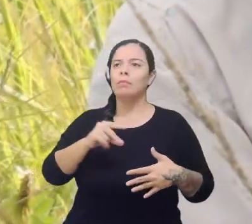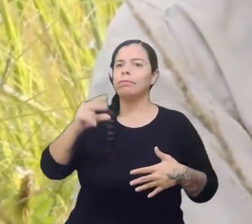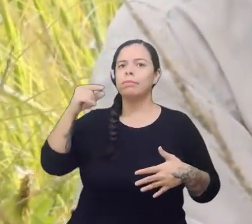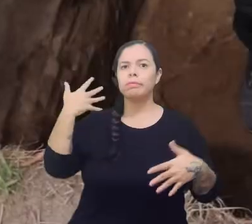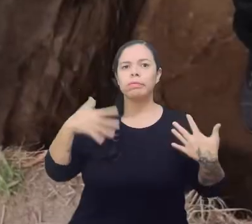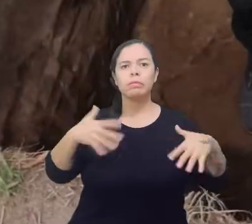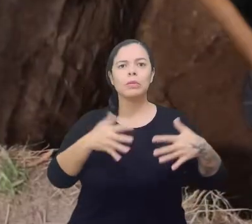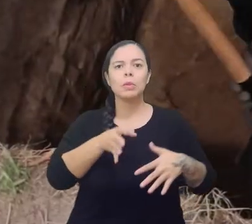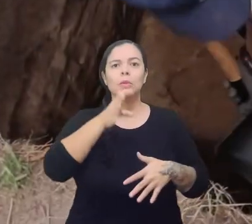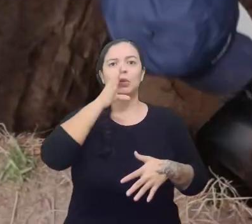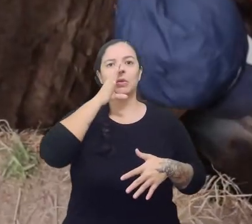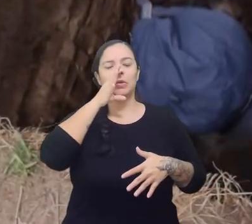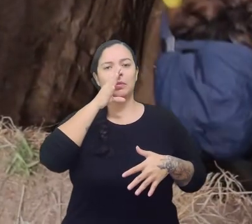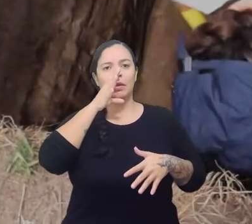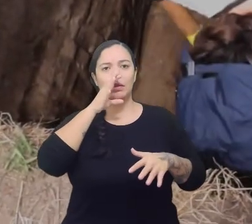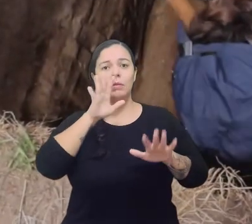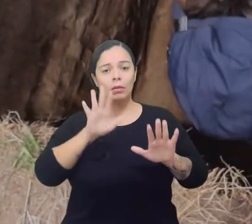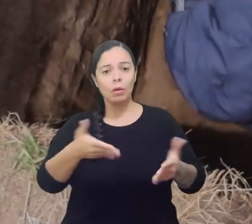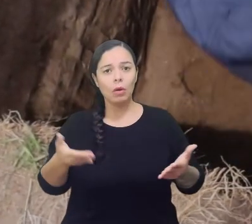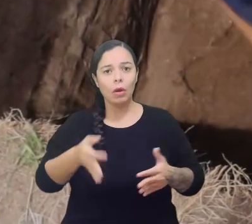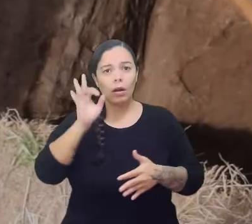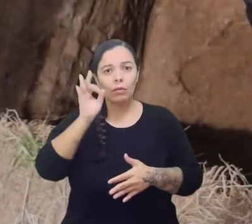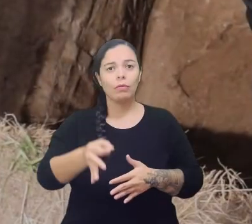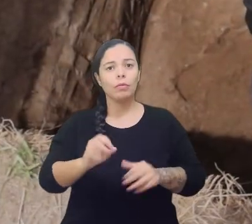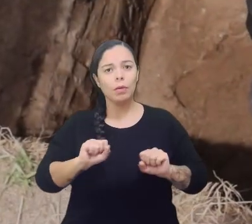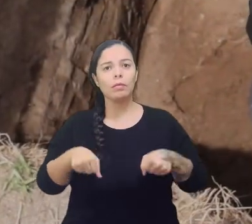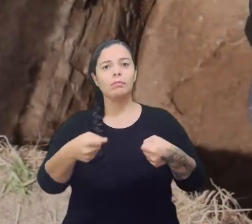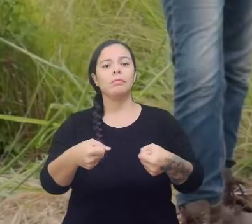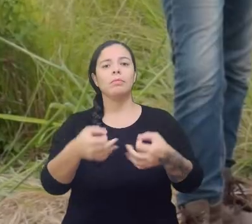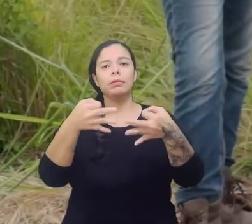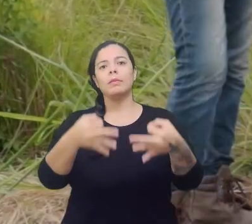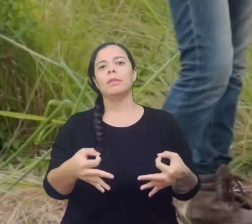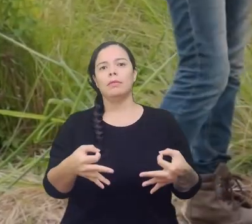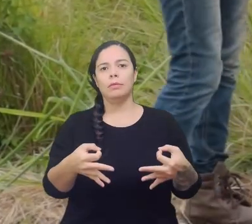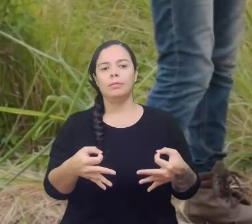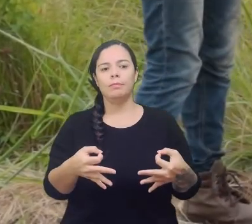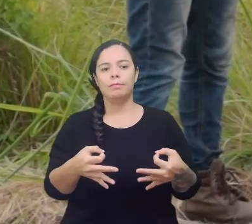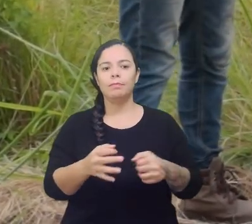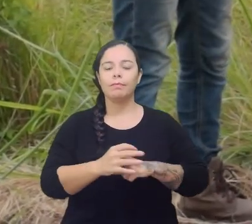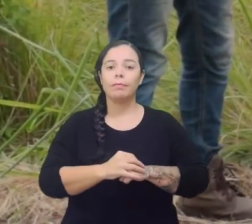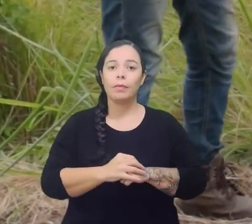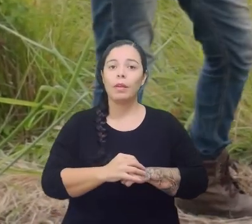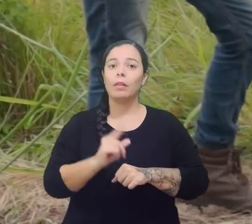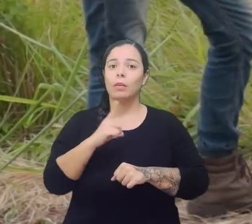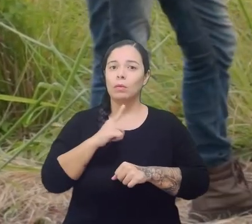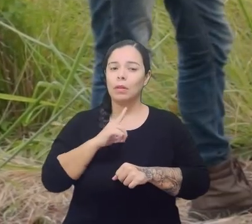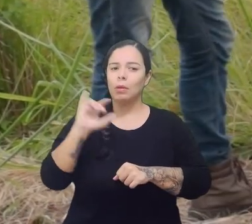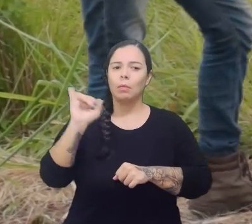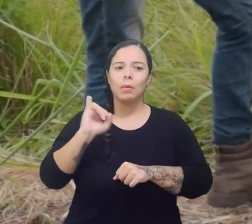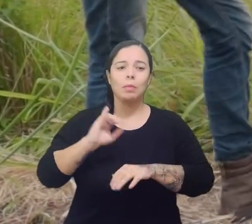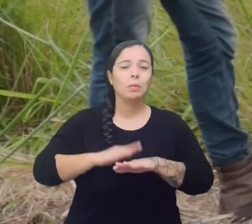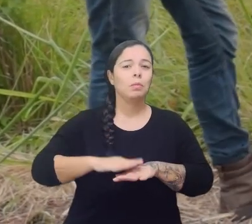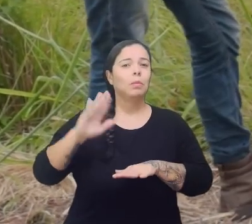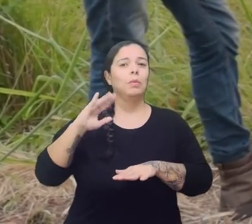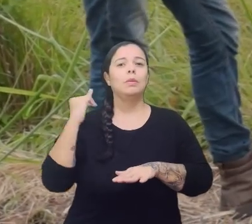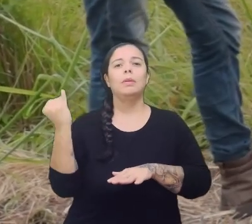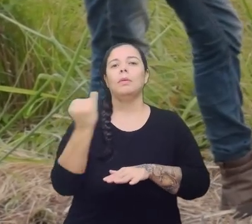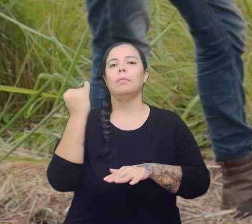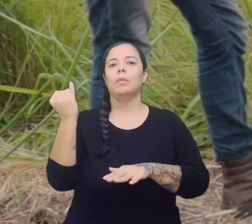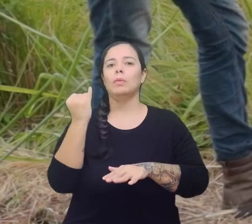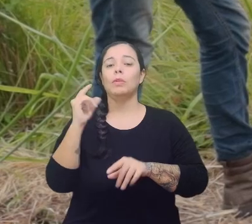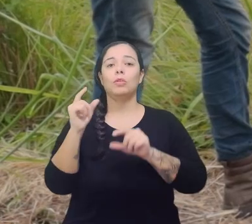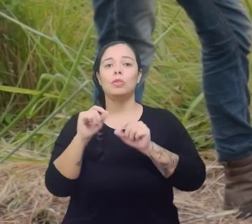corroborado, né? Então, aqui tem uma importância fundamental para a história da arqueologia brasileira, que